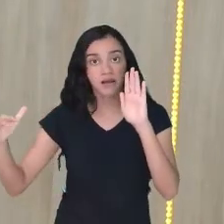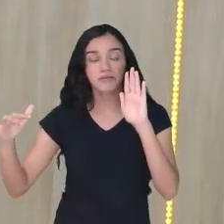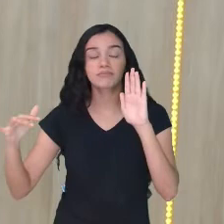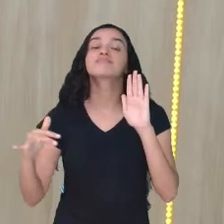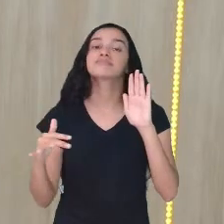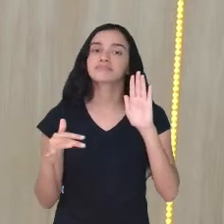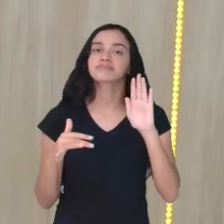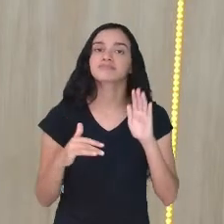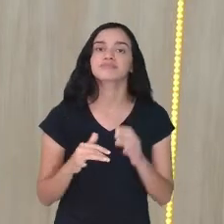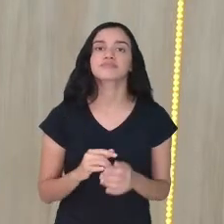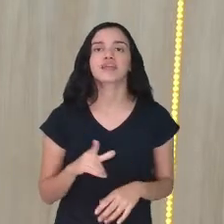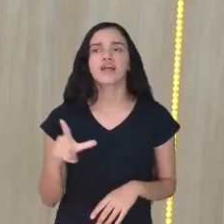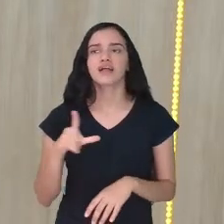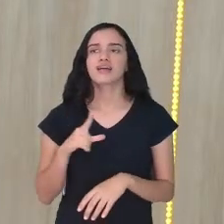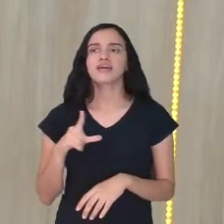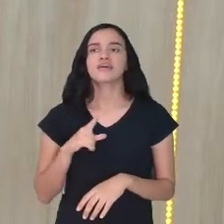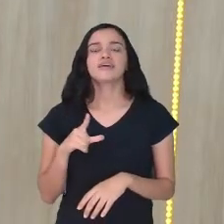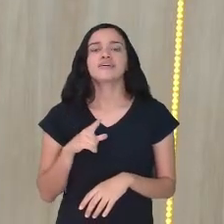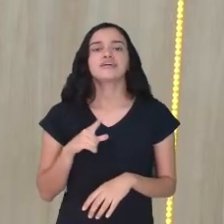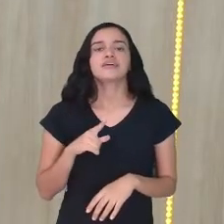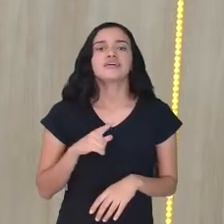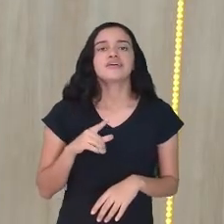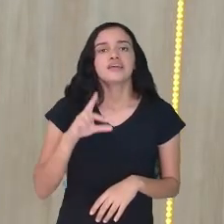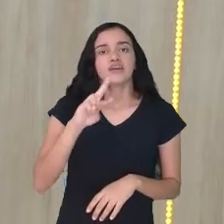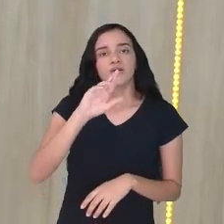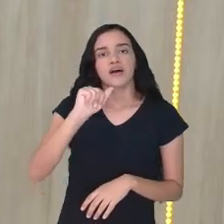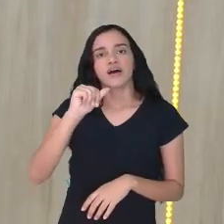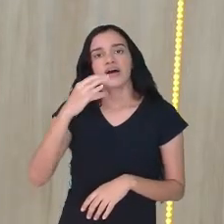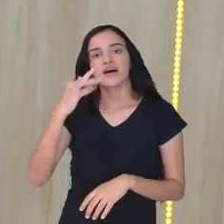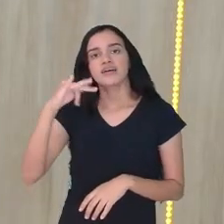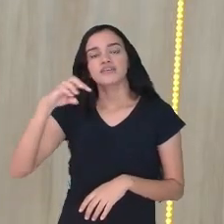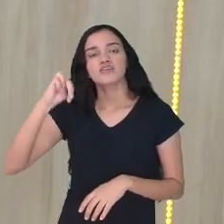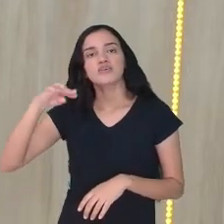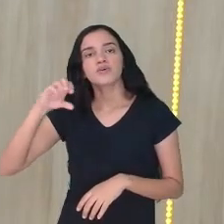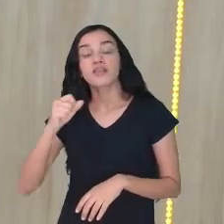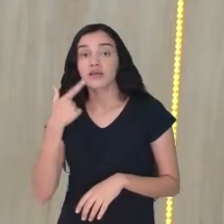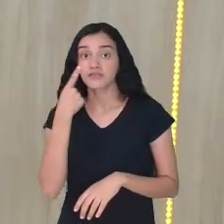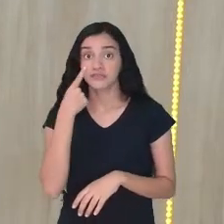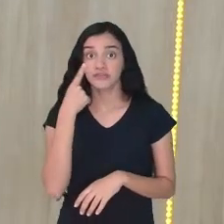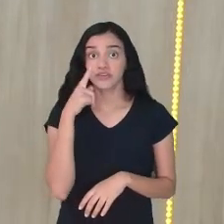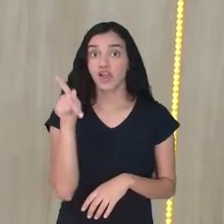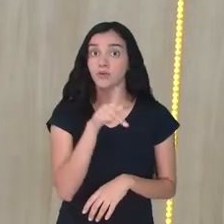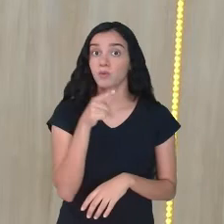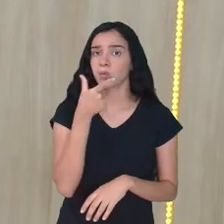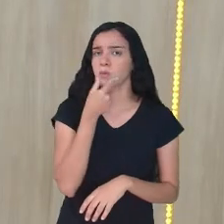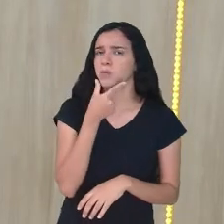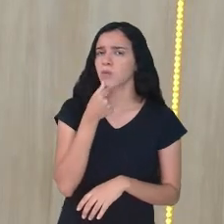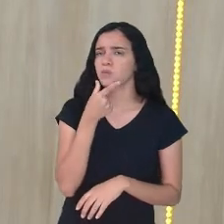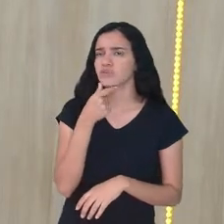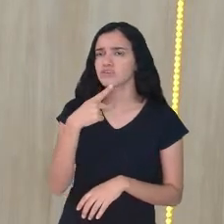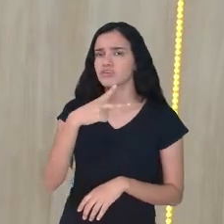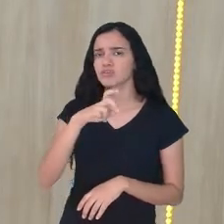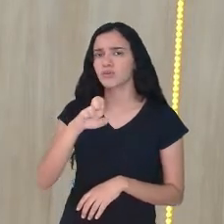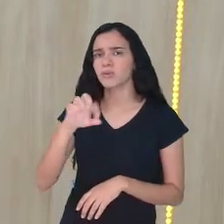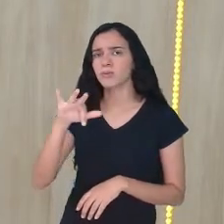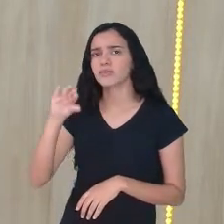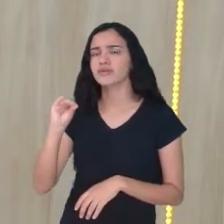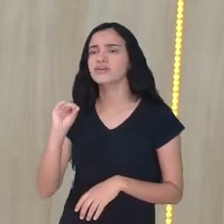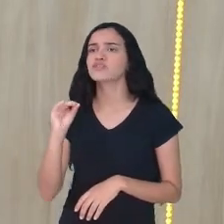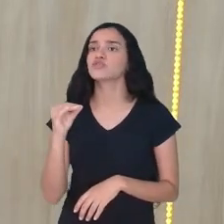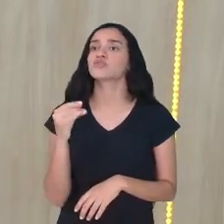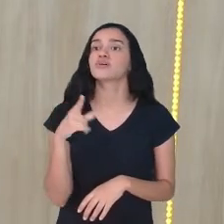infinito negativo. E, por fim, os racionais. Veja que o professor Pedro deixou bem desenhadinho que